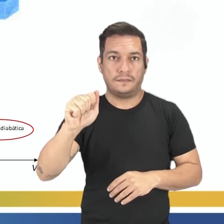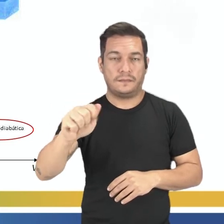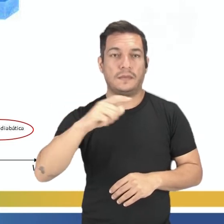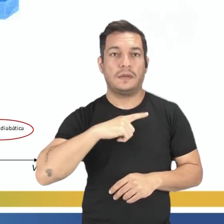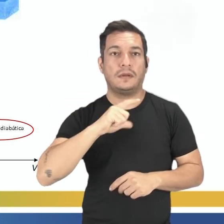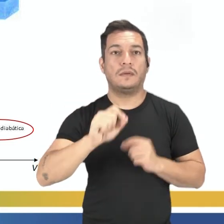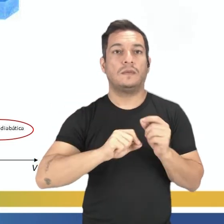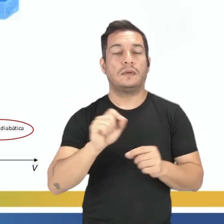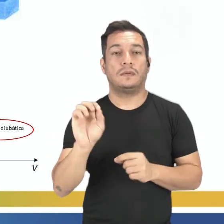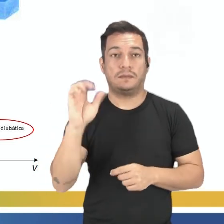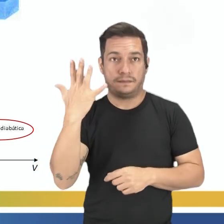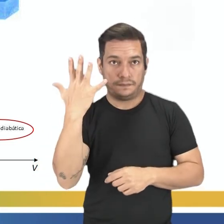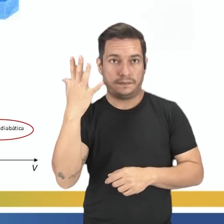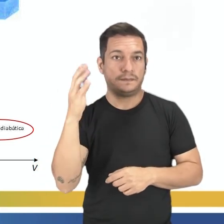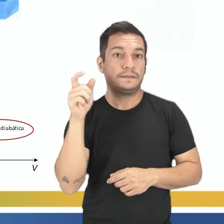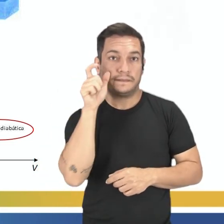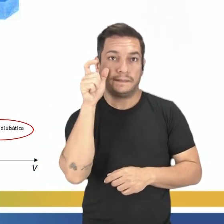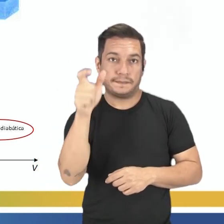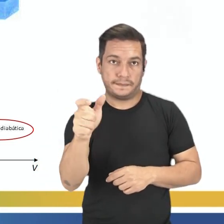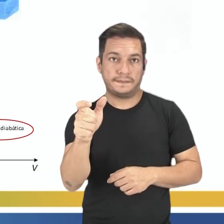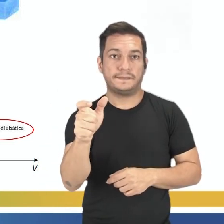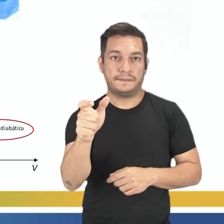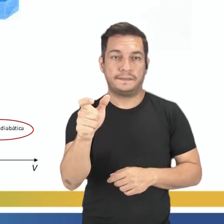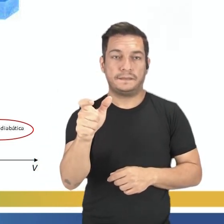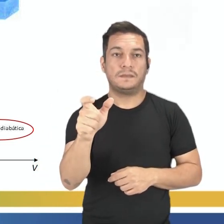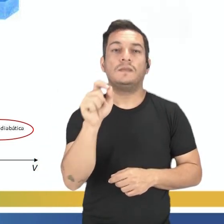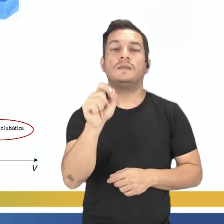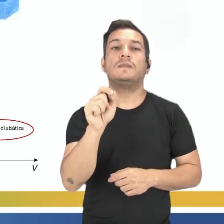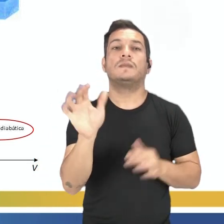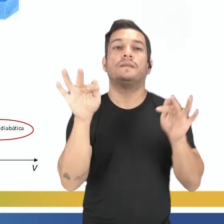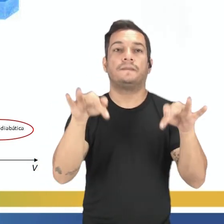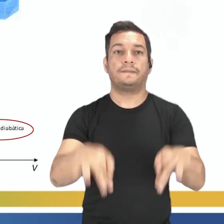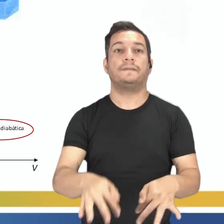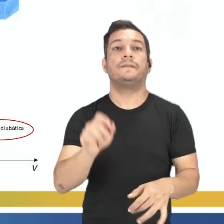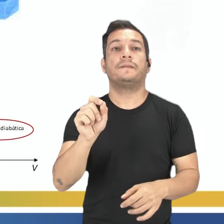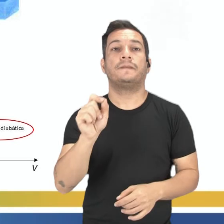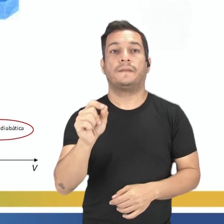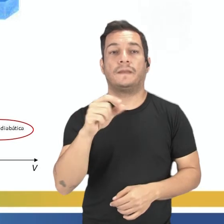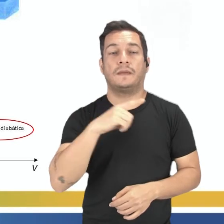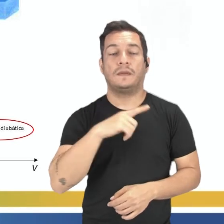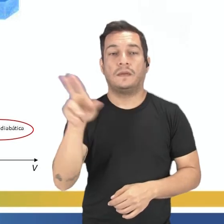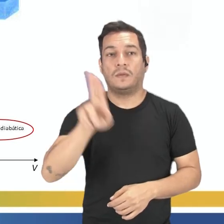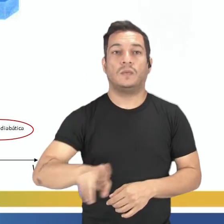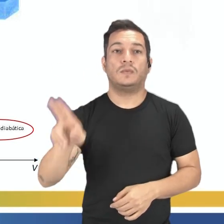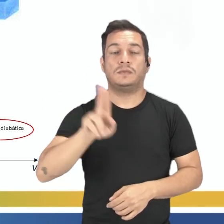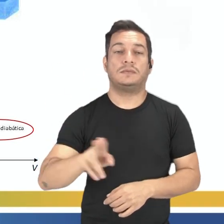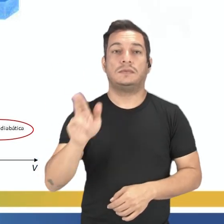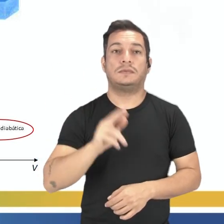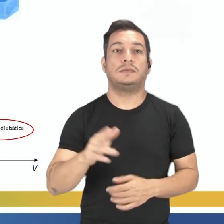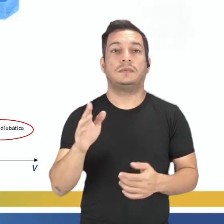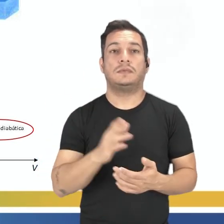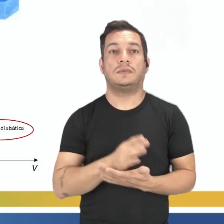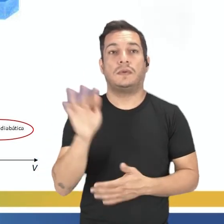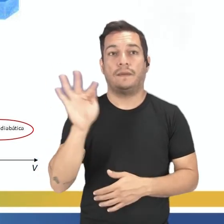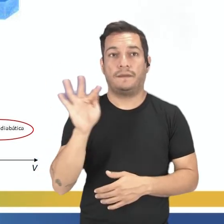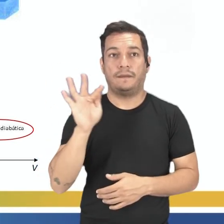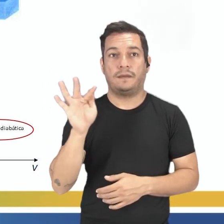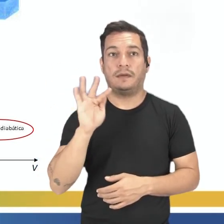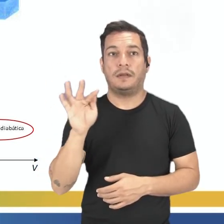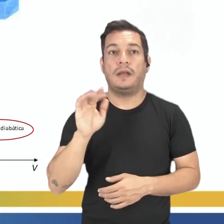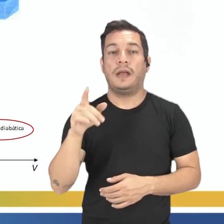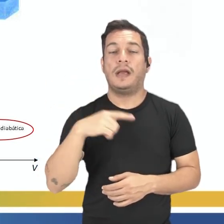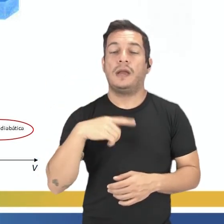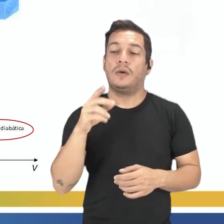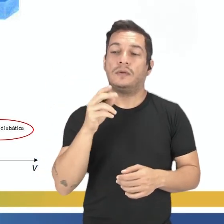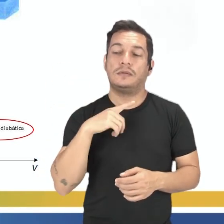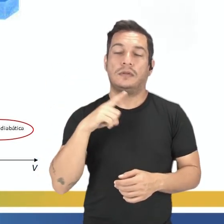uma consequência bem interessante. O que eu concluo? Usando também algum artifício matemático, eu